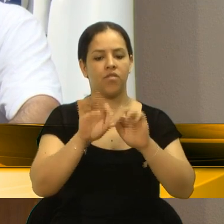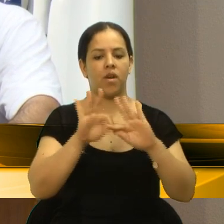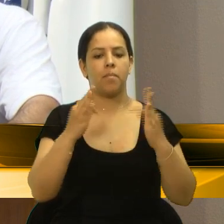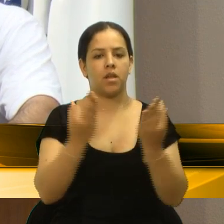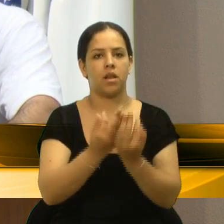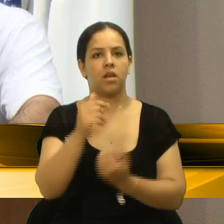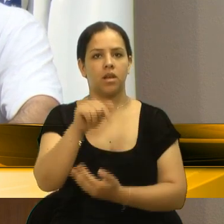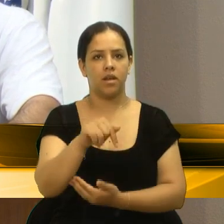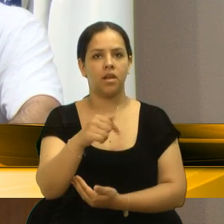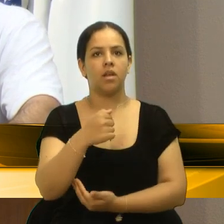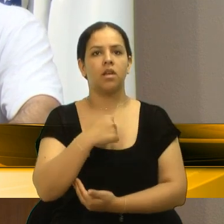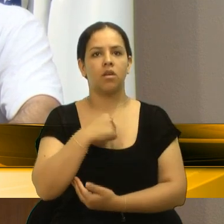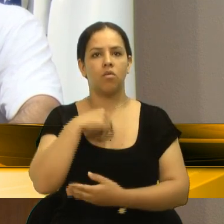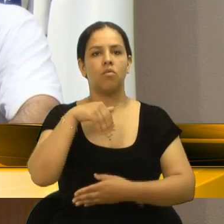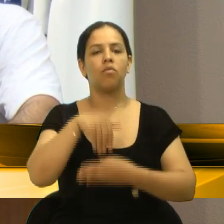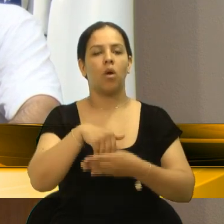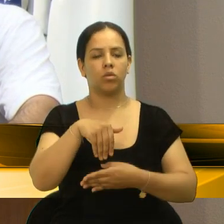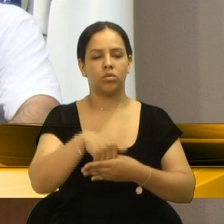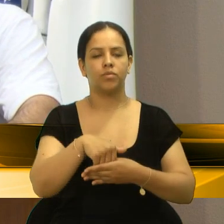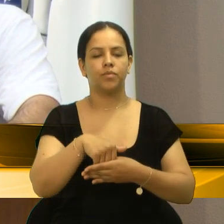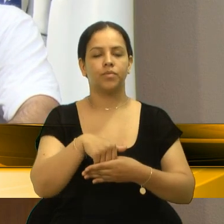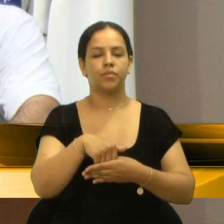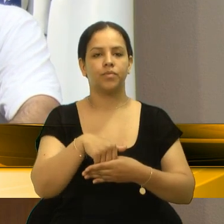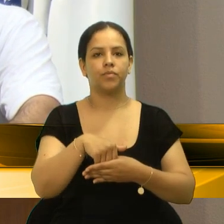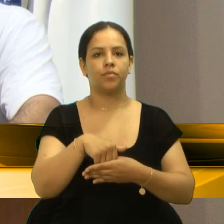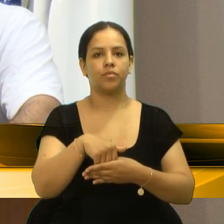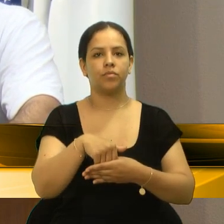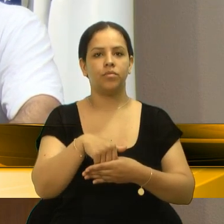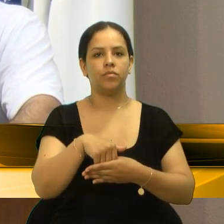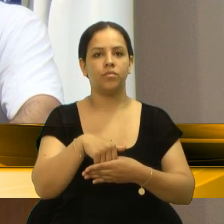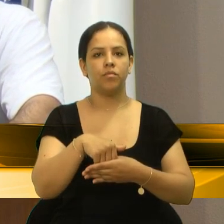eles que eu voto. Procuradora,